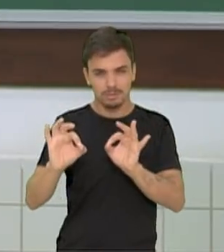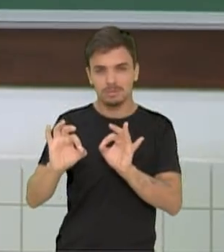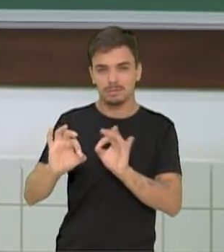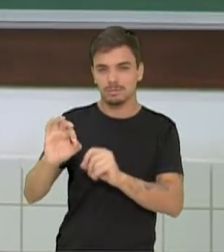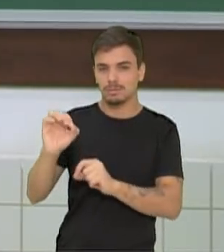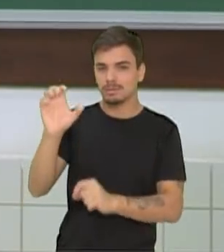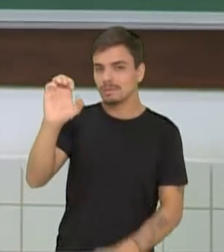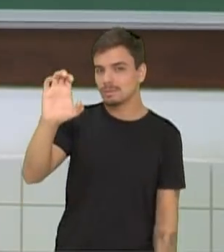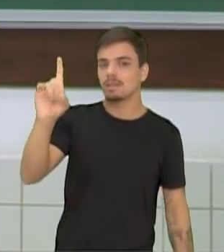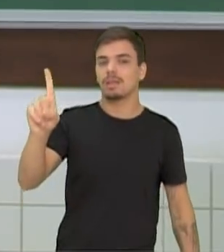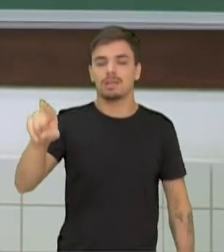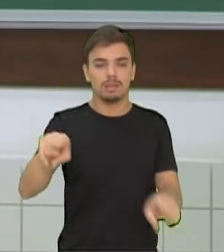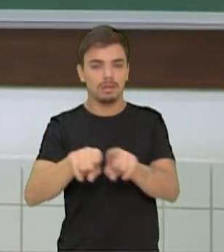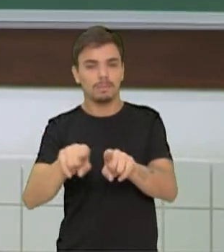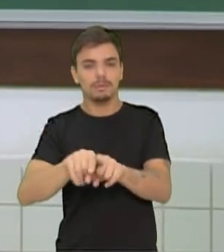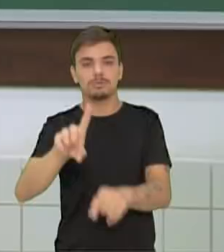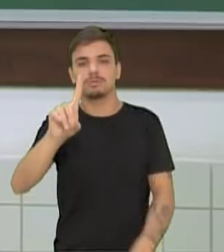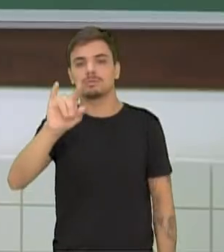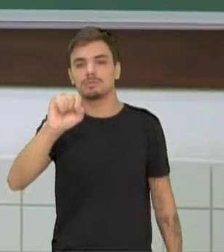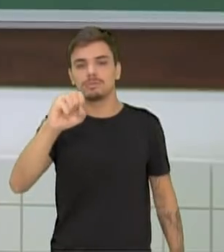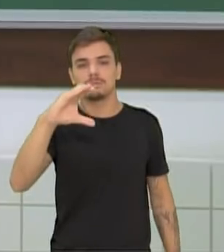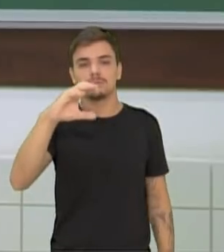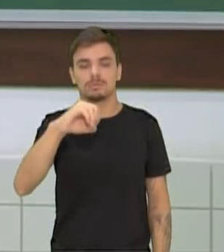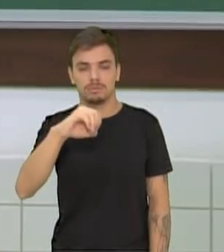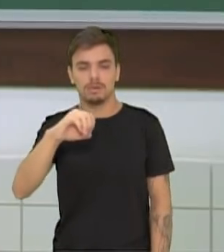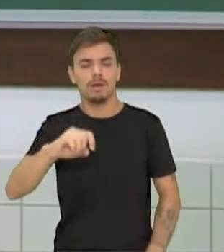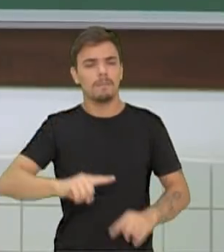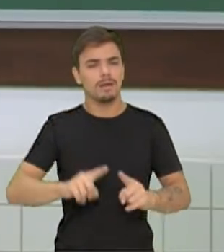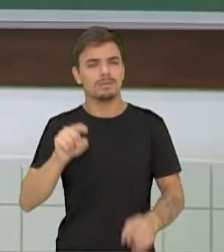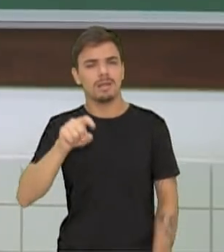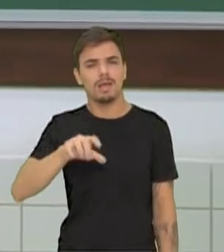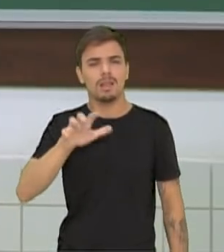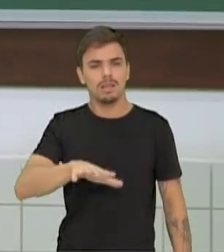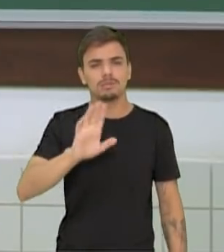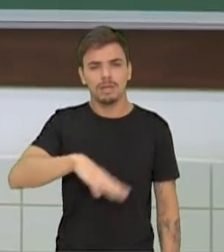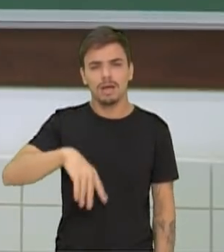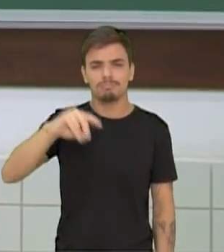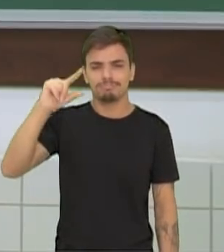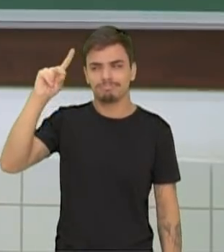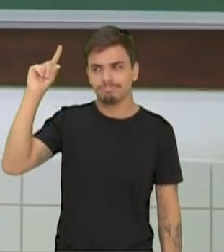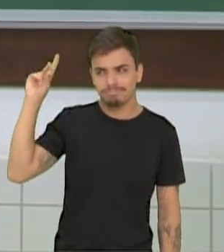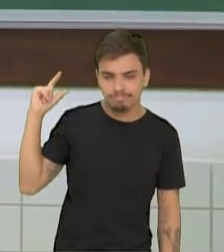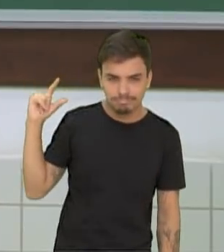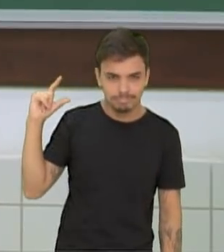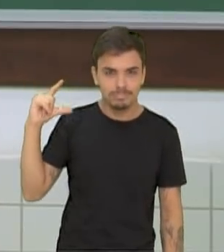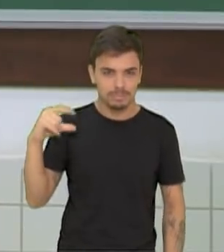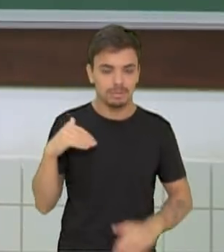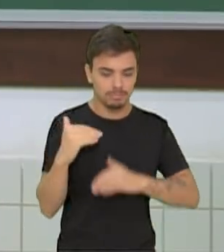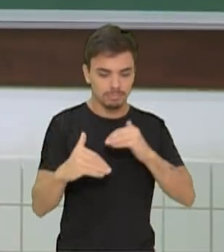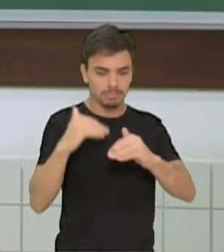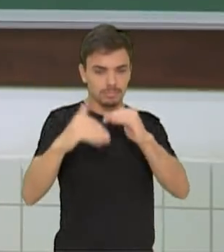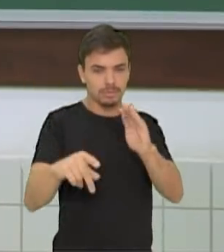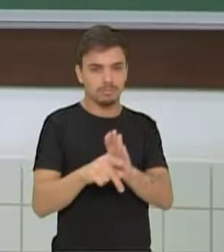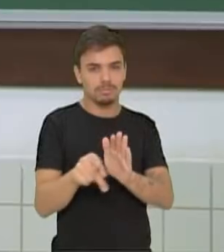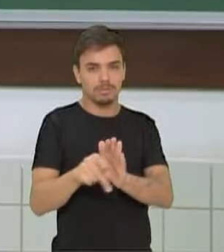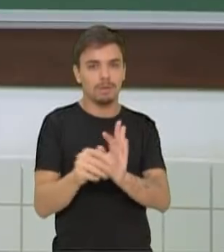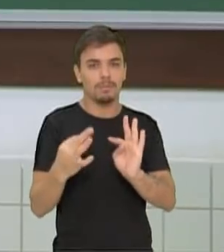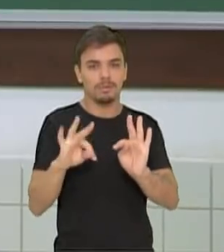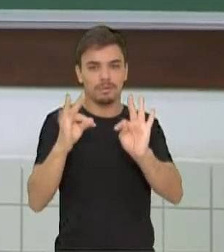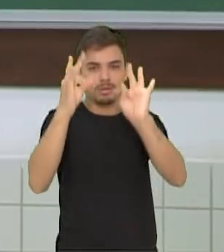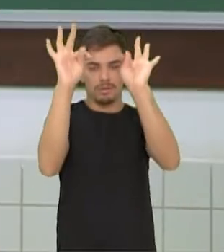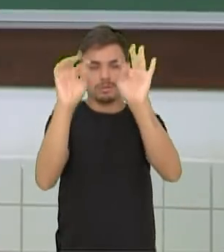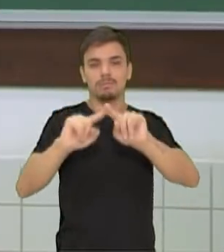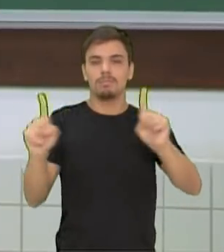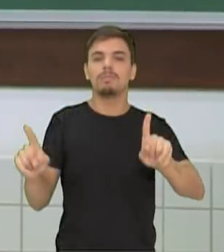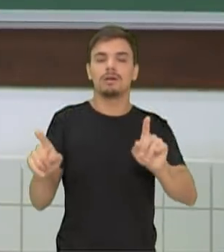LP, e eles já são objetos meio ultrapassados, né? De acordo com o andamento da nossa tecnologia.